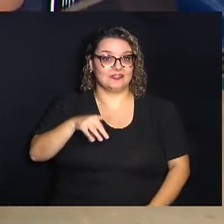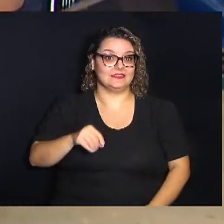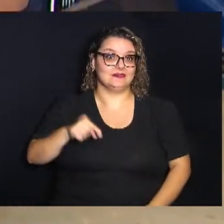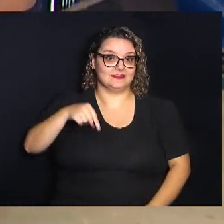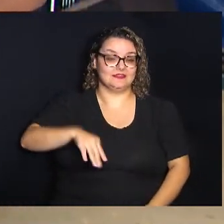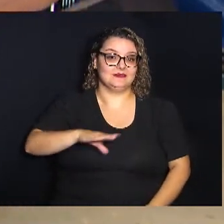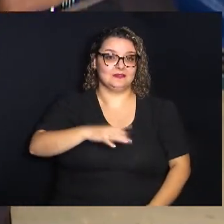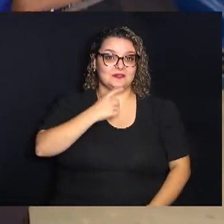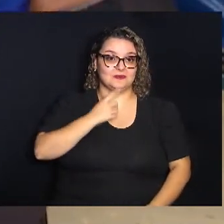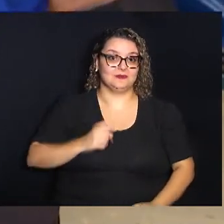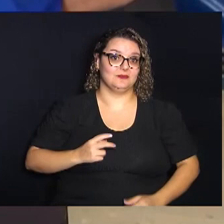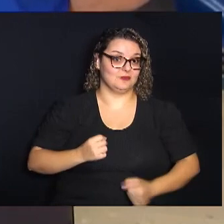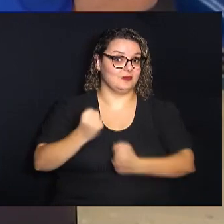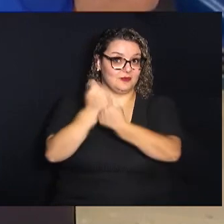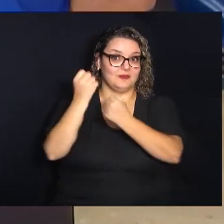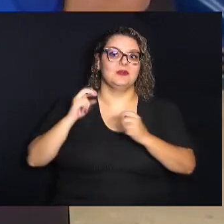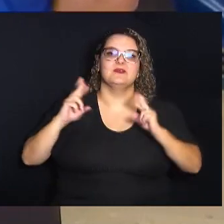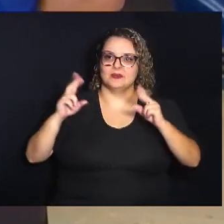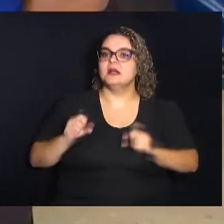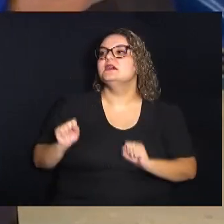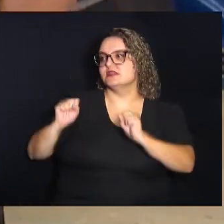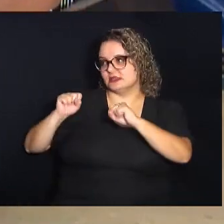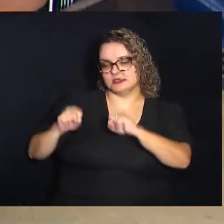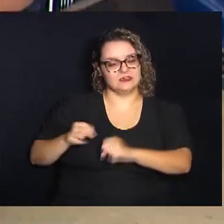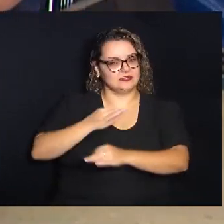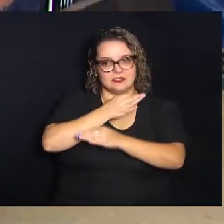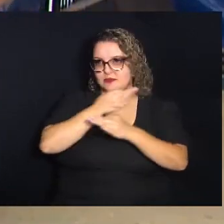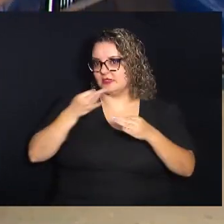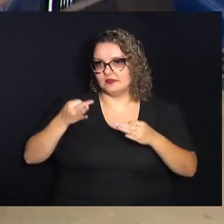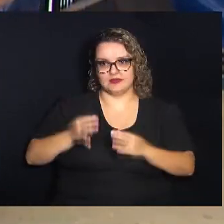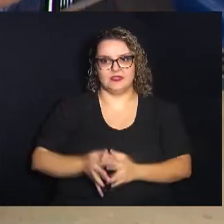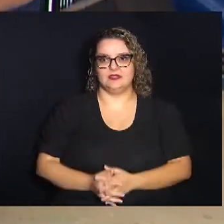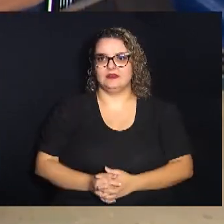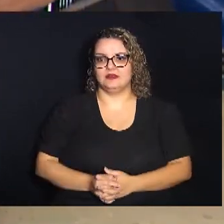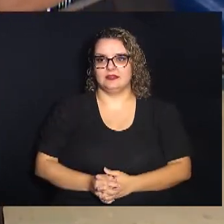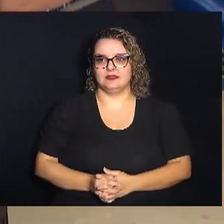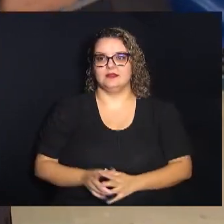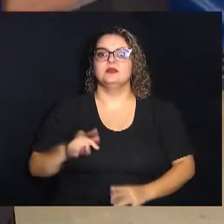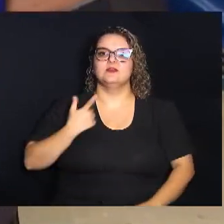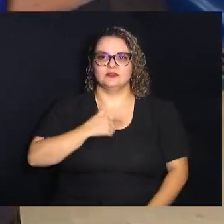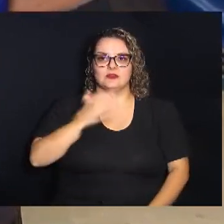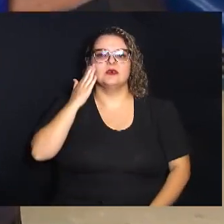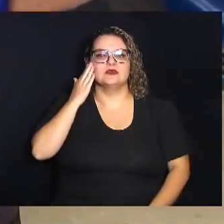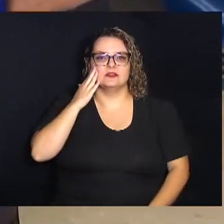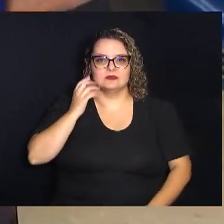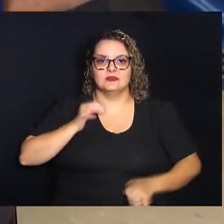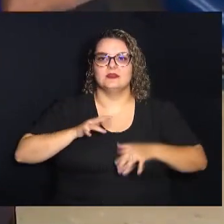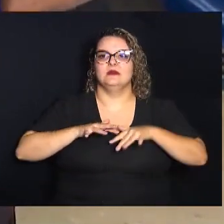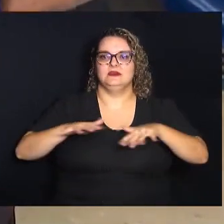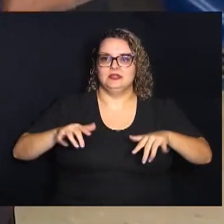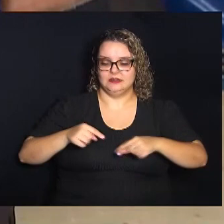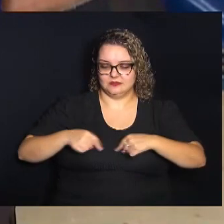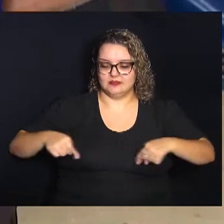torcida seria algo maravilhoso. Seria né, ótimo, seria ótimo. A gente sabe o clima que se vive aqui no Taquaral,